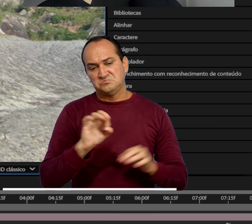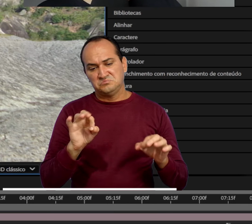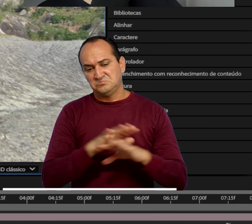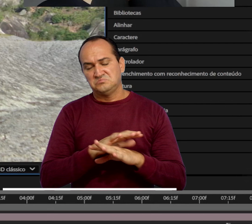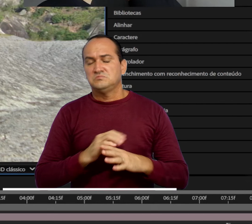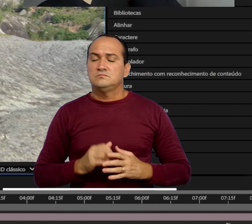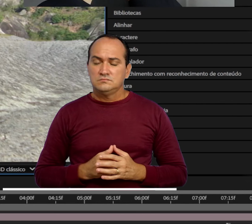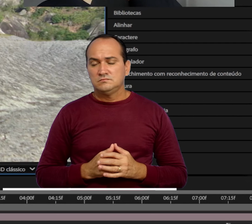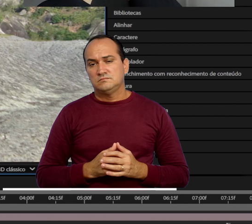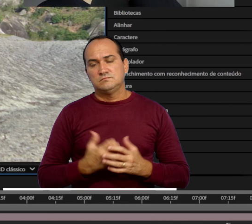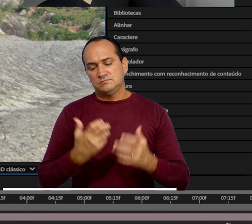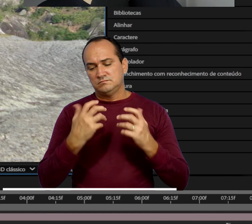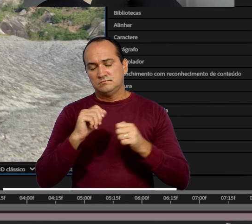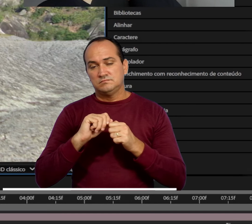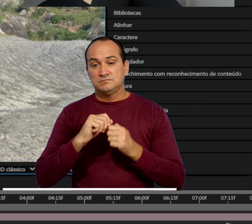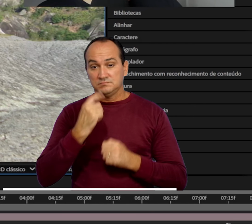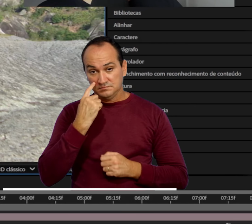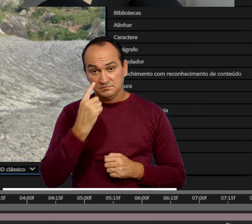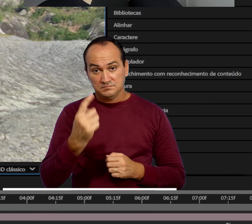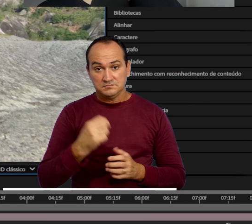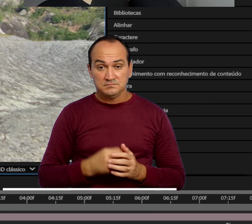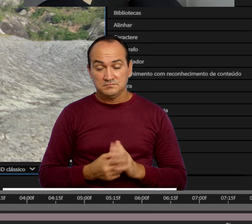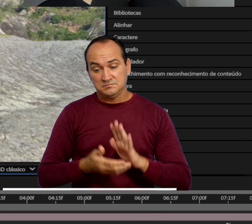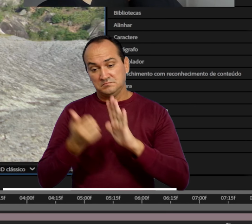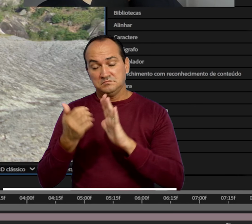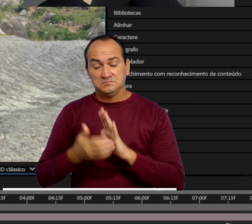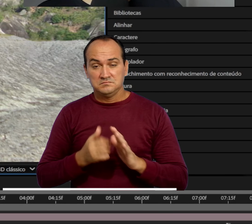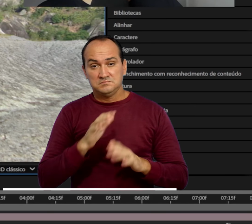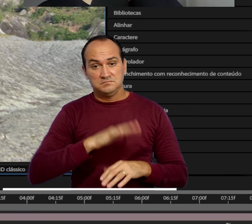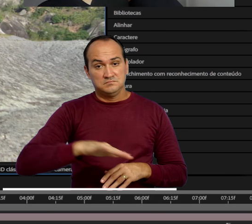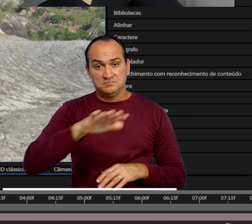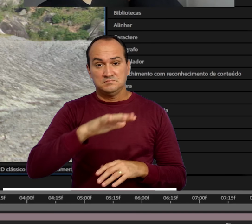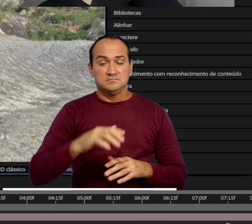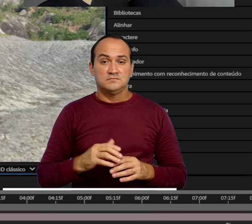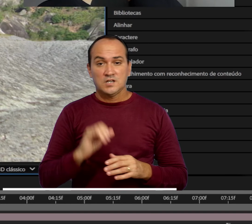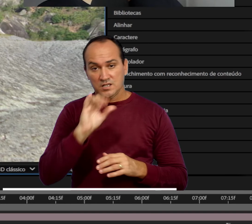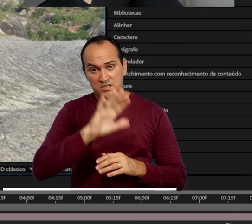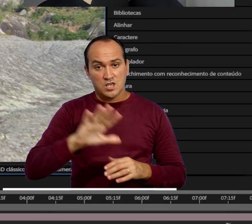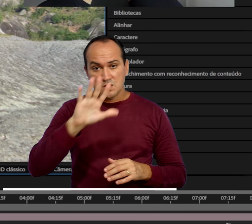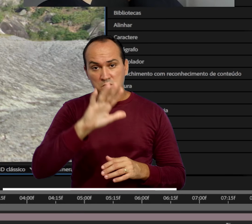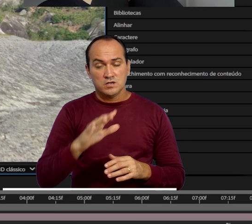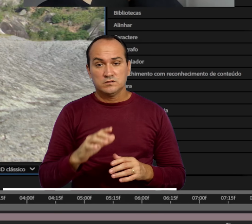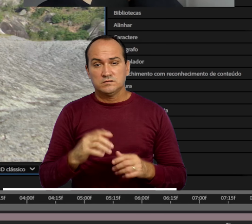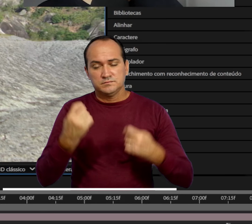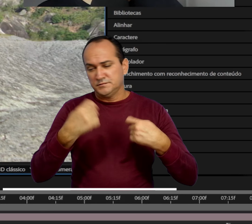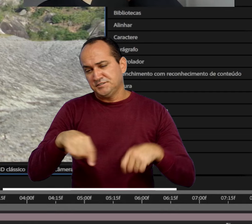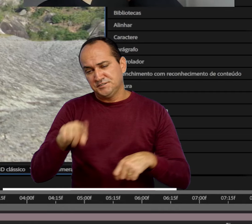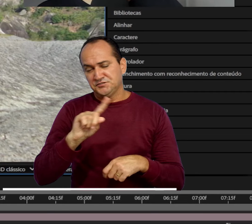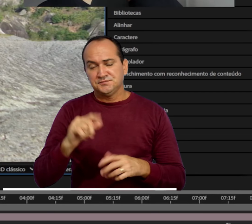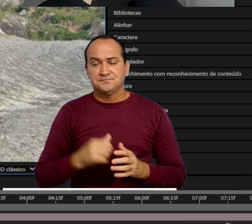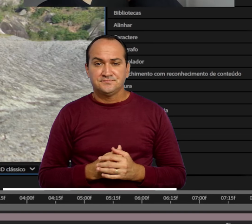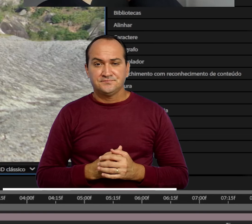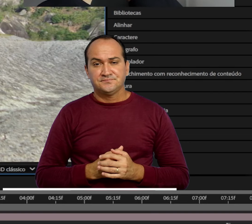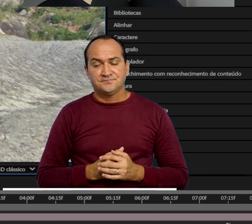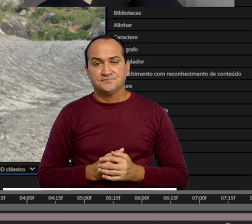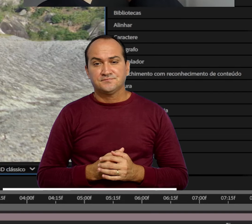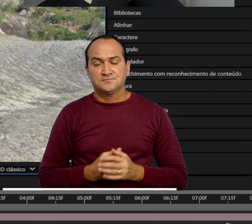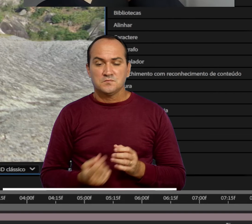suficiente para o que eu quero fazer, tá vendo? Para poder remover aquela parte da imagem ali que eu não ia precisar